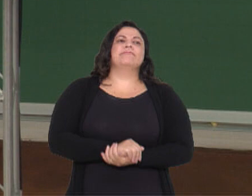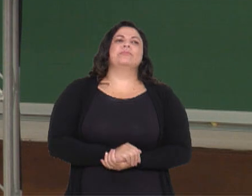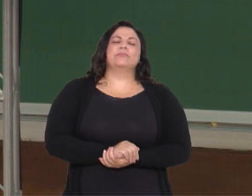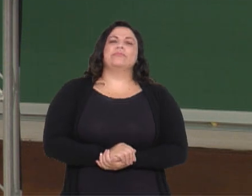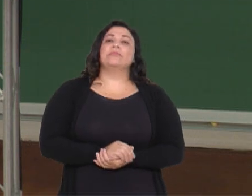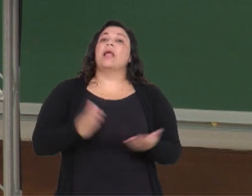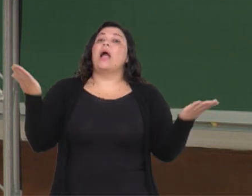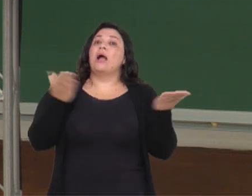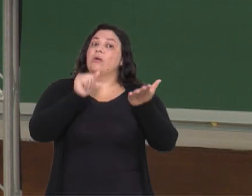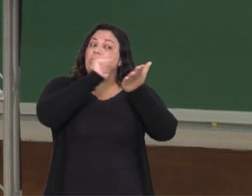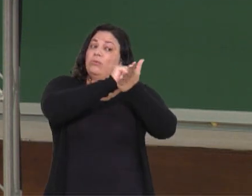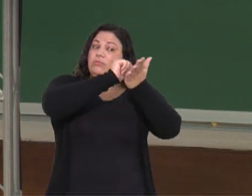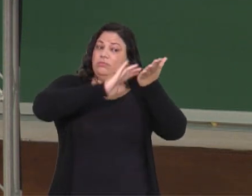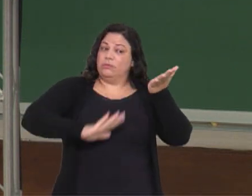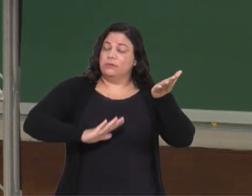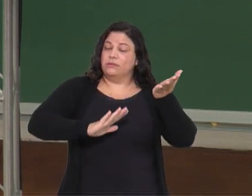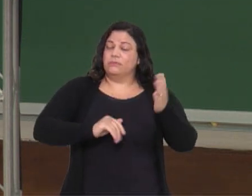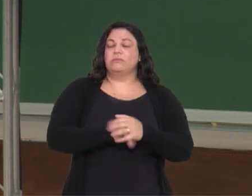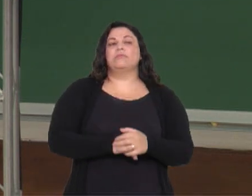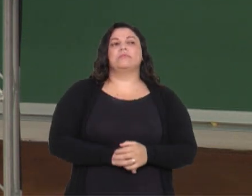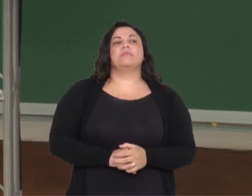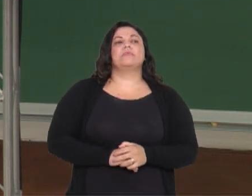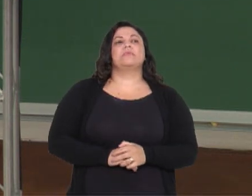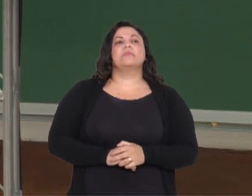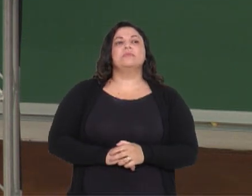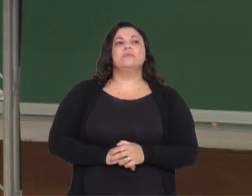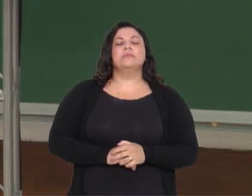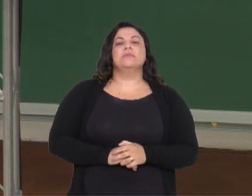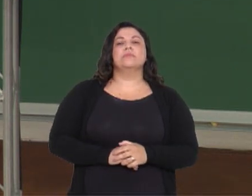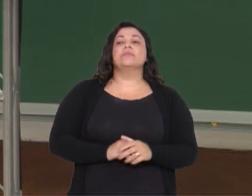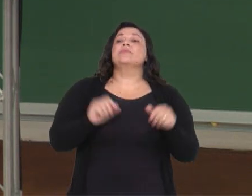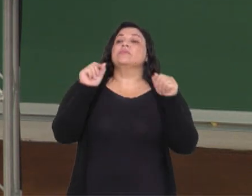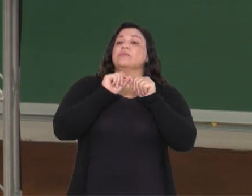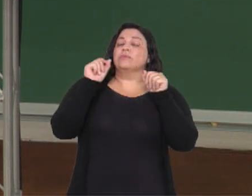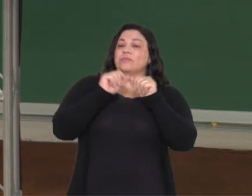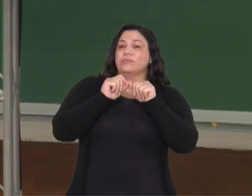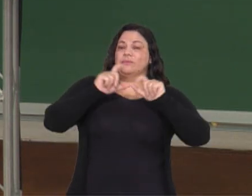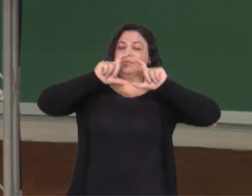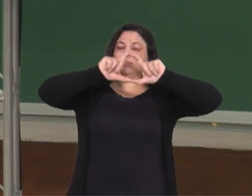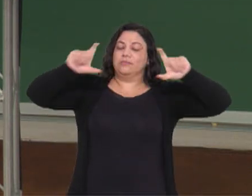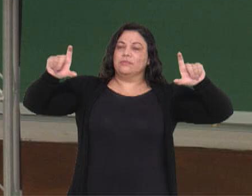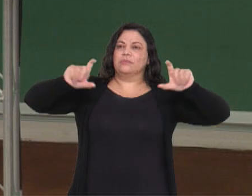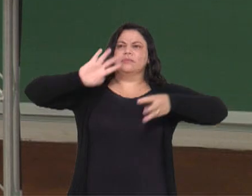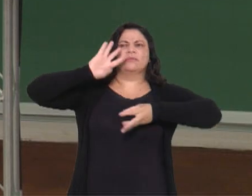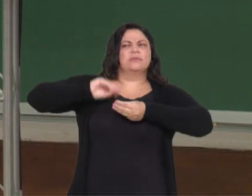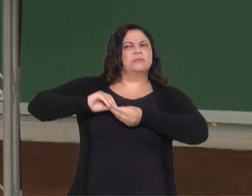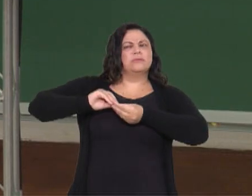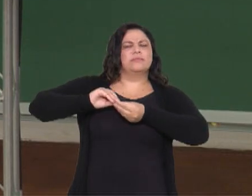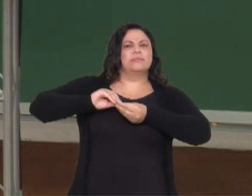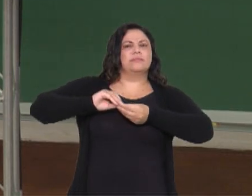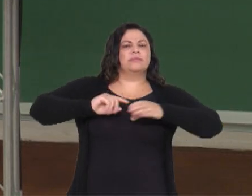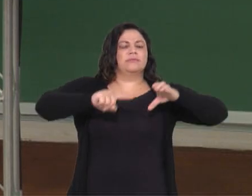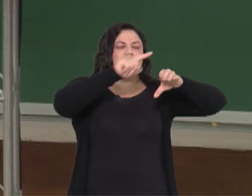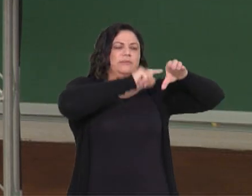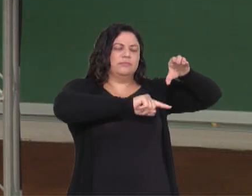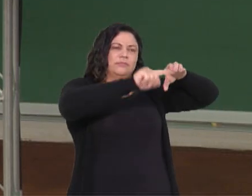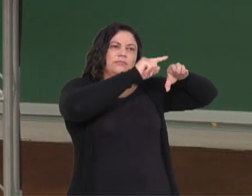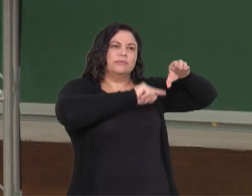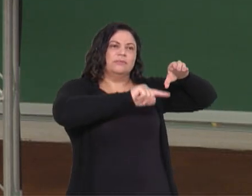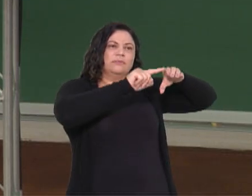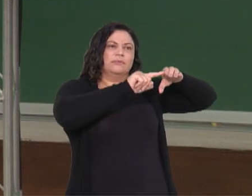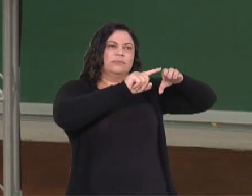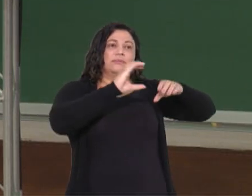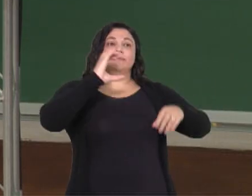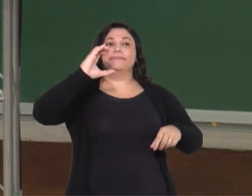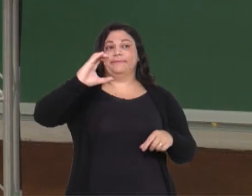ao exercício, então. Eu quero que você escreva a equação reduzida da circunferência de centro C e raio R para